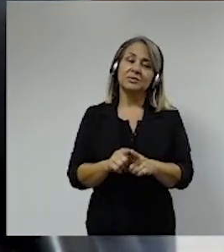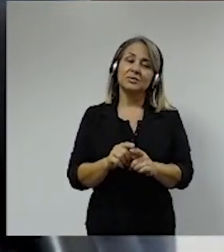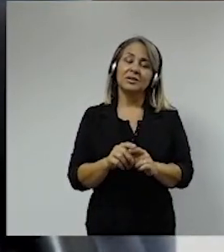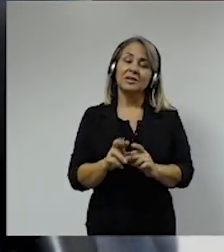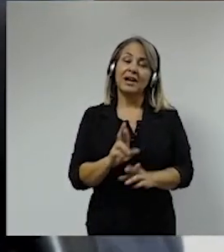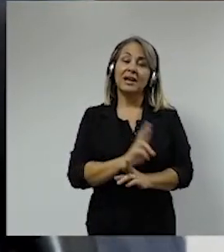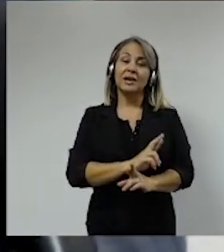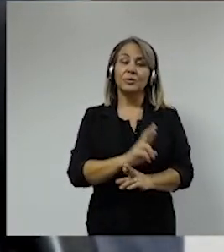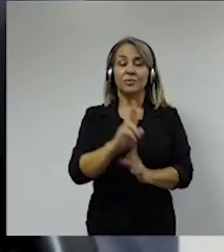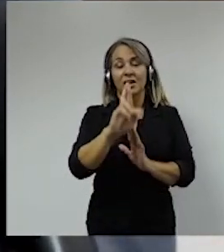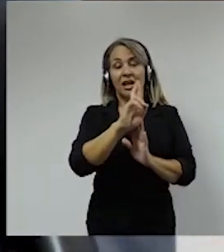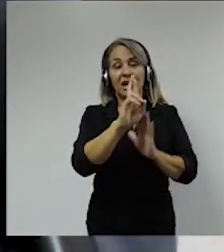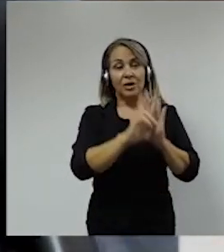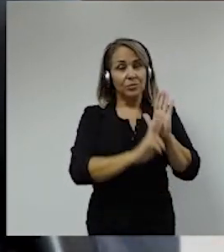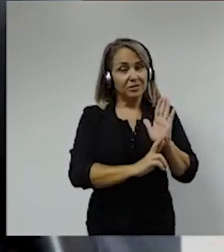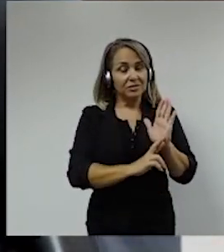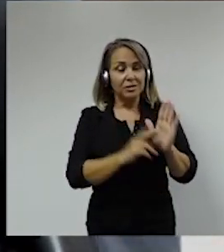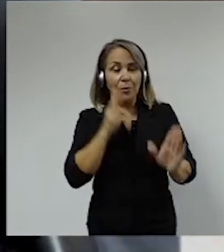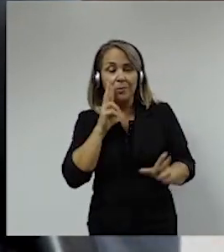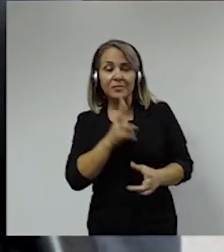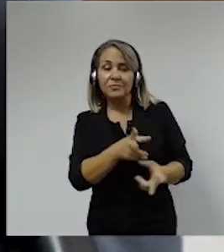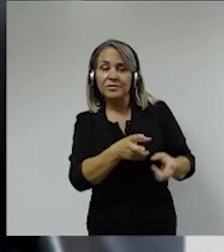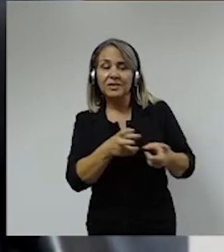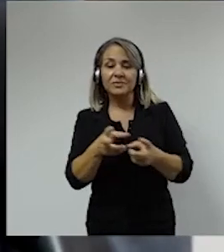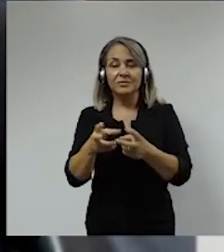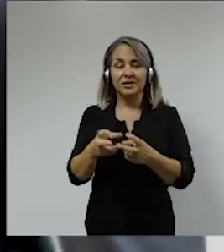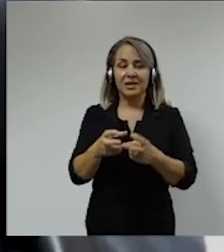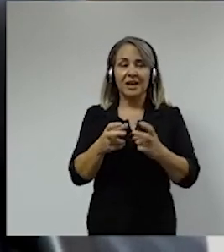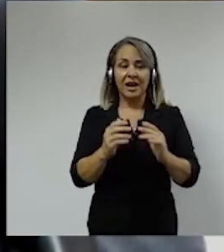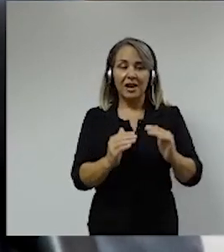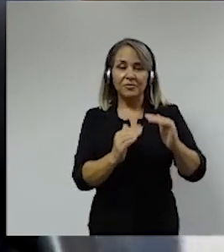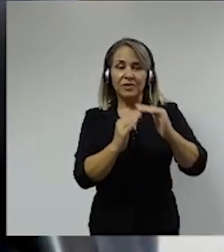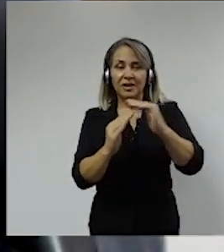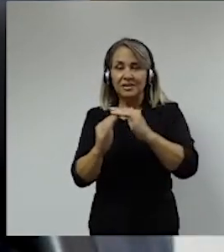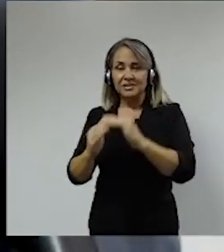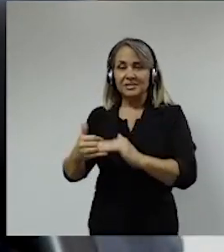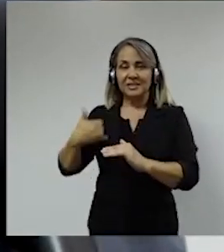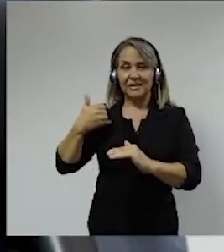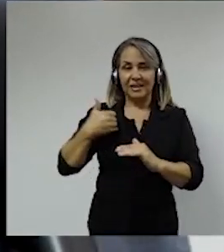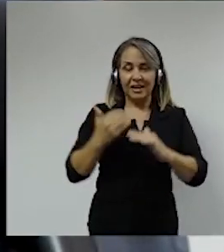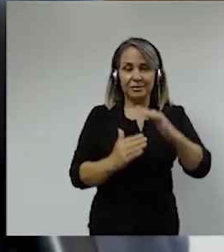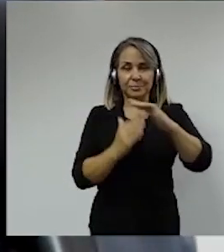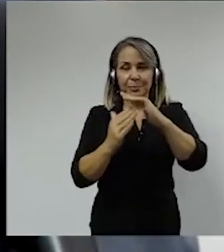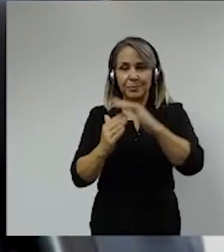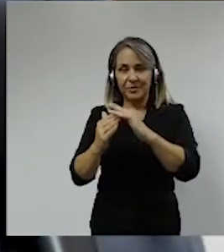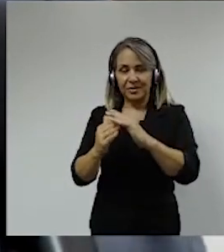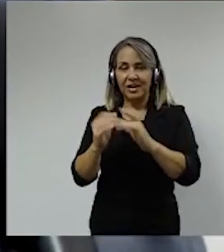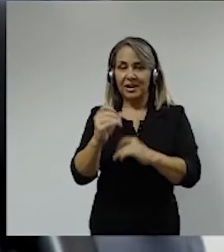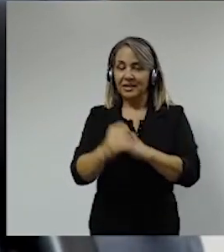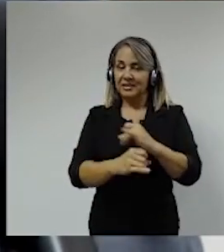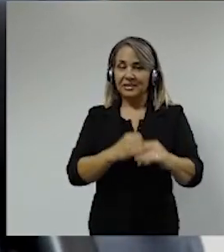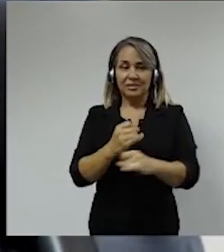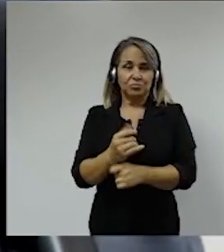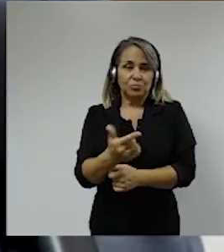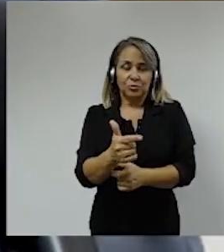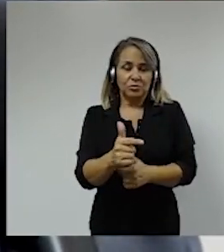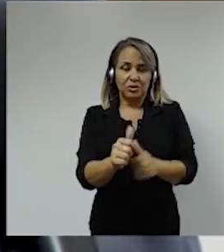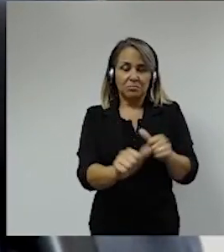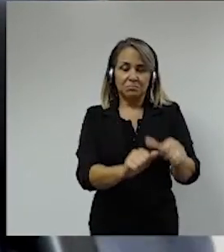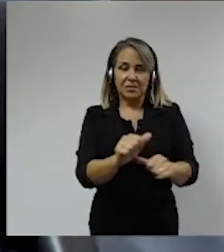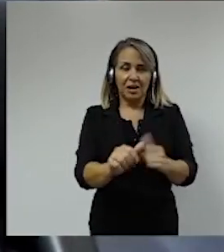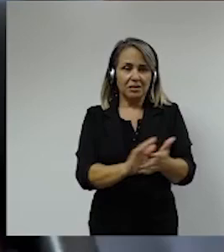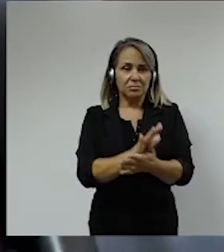no CONAR, para verificar as faixas etárias de audiência. Isso é livre na internet, isso não tem nenhuma